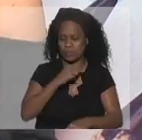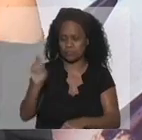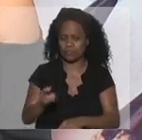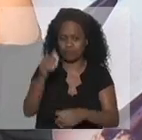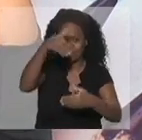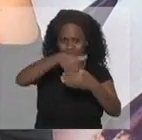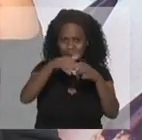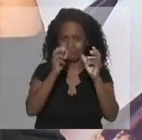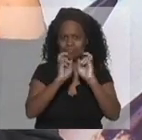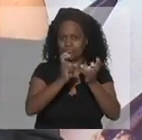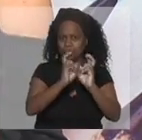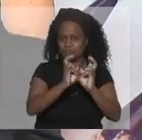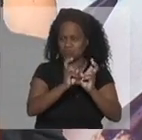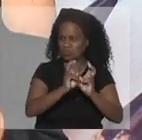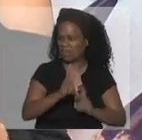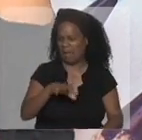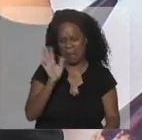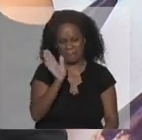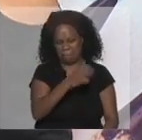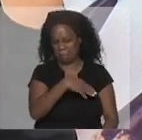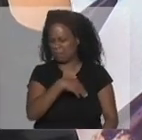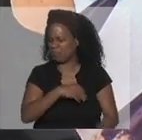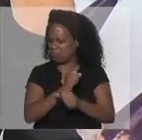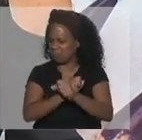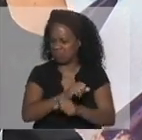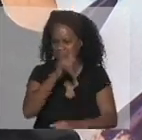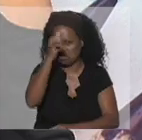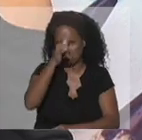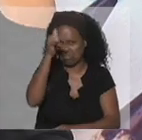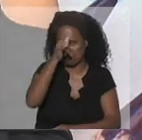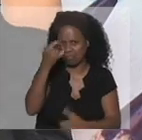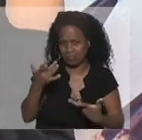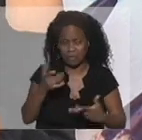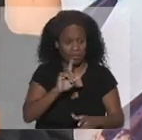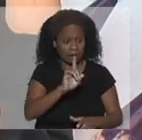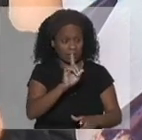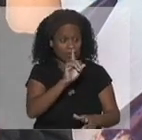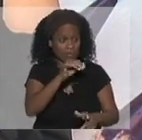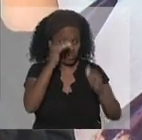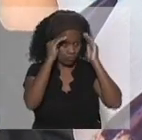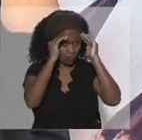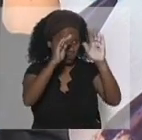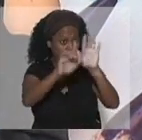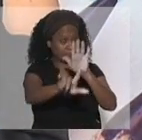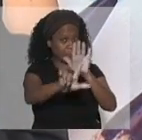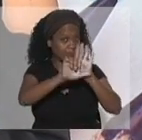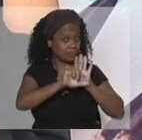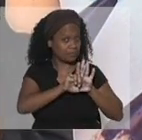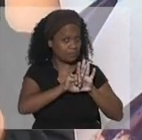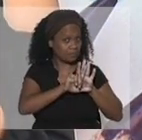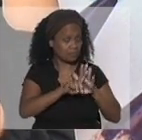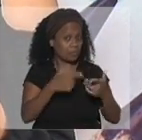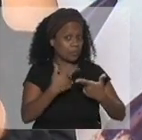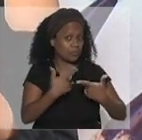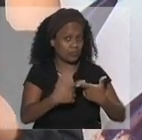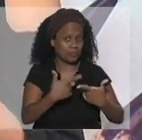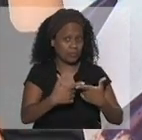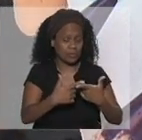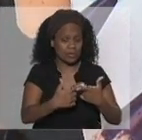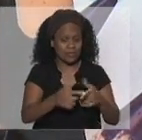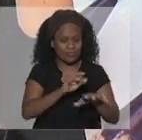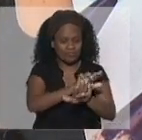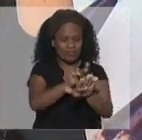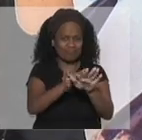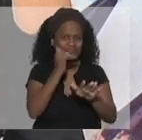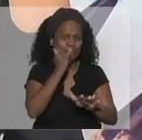homem não pode estar dentro do carro, e outros falam assim, que besteira, não sei o quê. Não, é uma questão de lei. A lei, inclusive, ela é sugestão